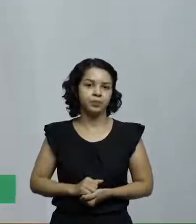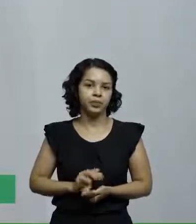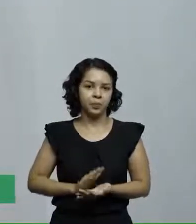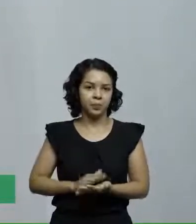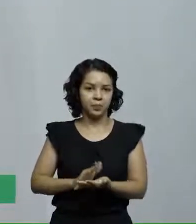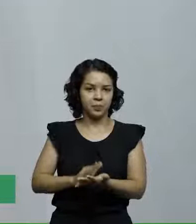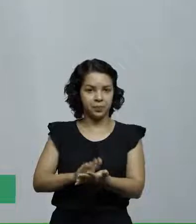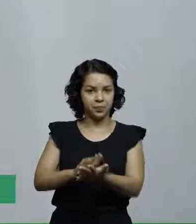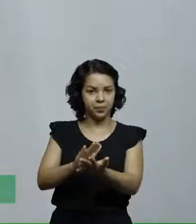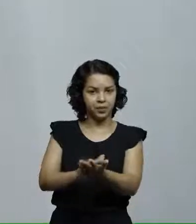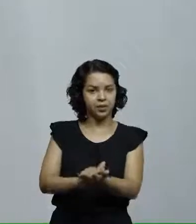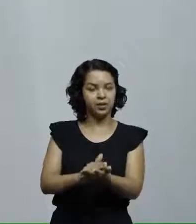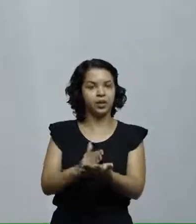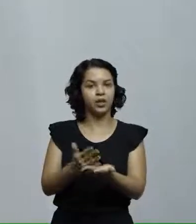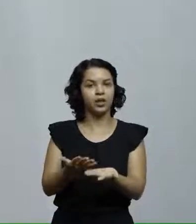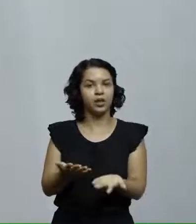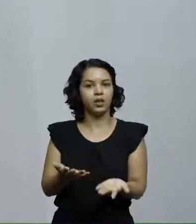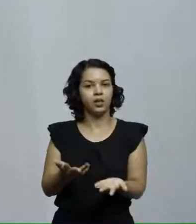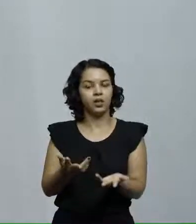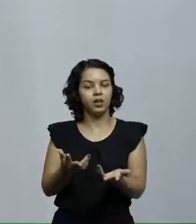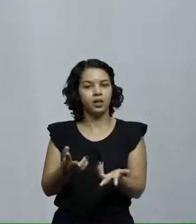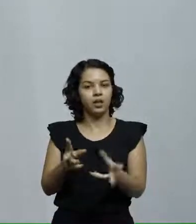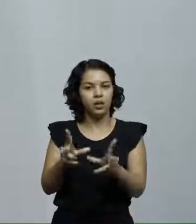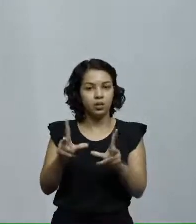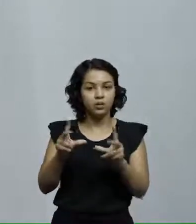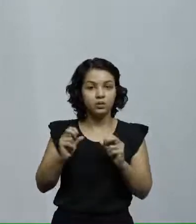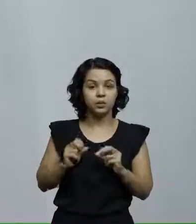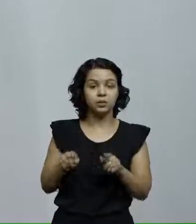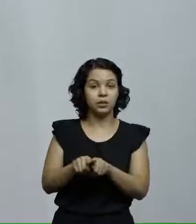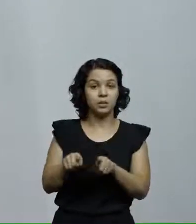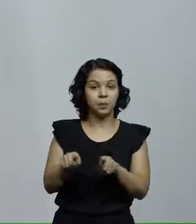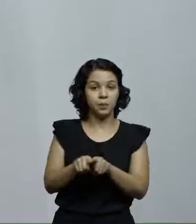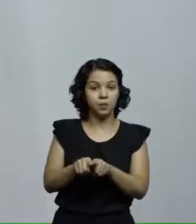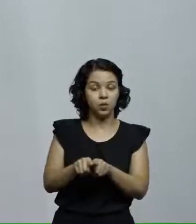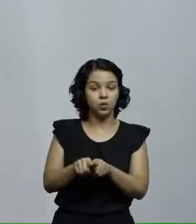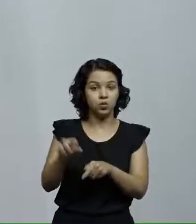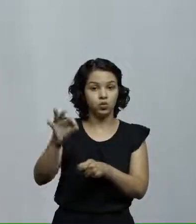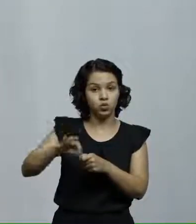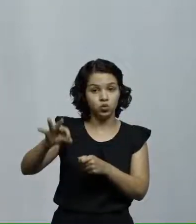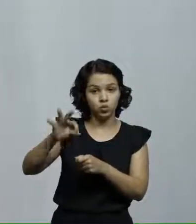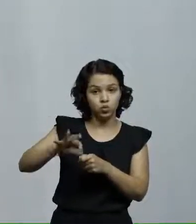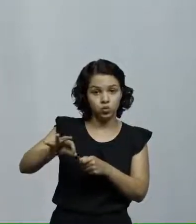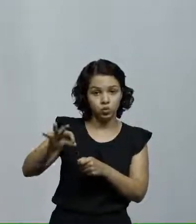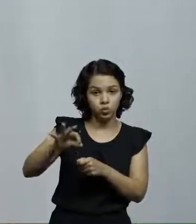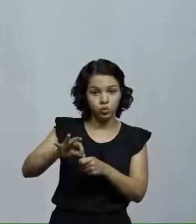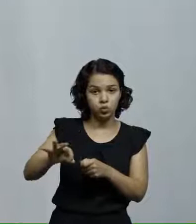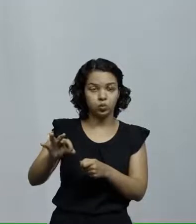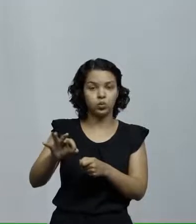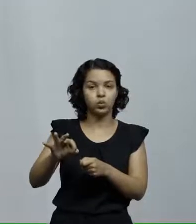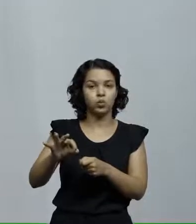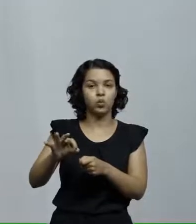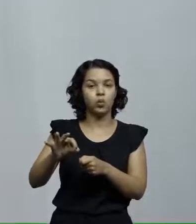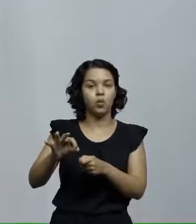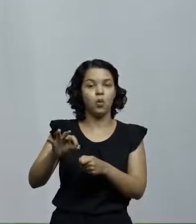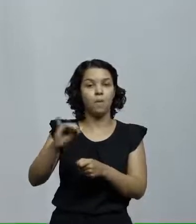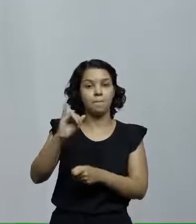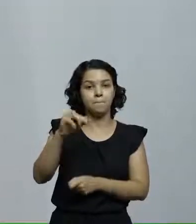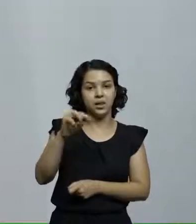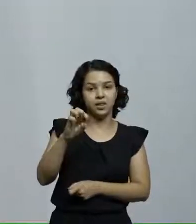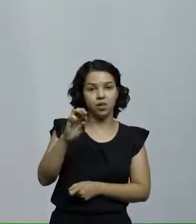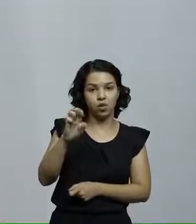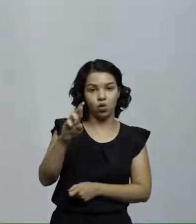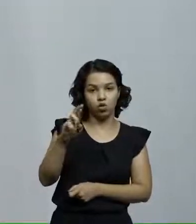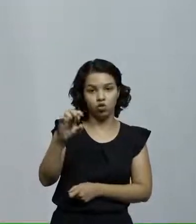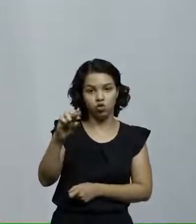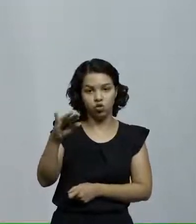parabenização, em reconhecimento ao Instituto de Metrologia de Santa Catarina, o IMETRO SC, autarquia